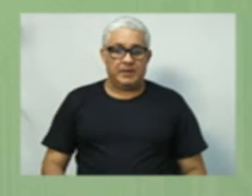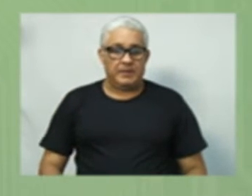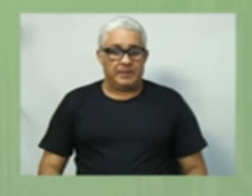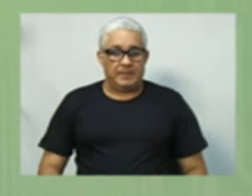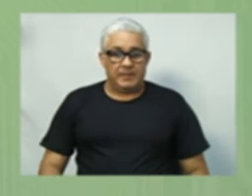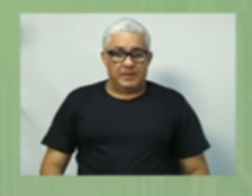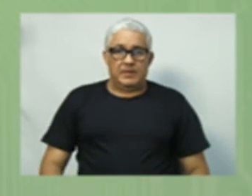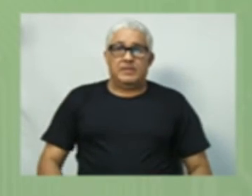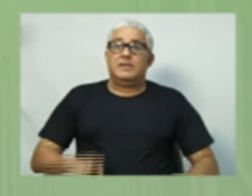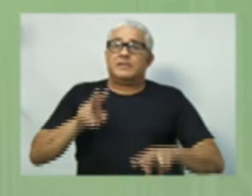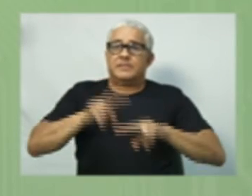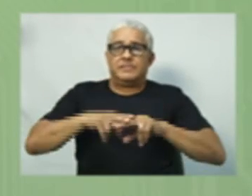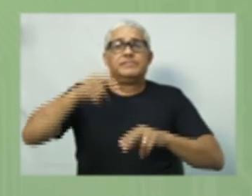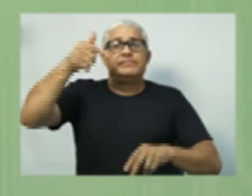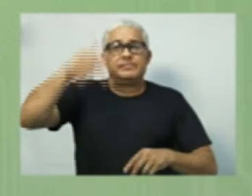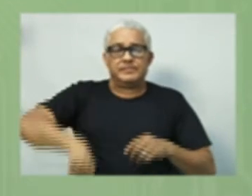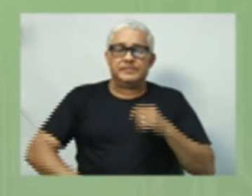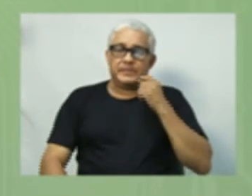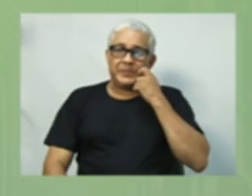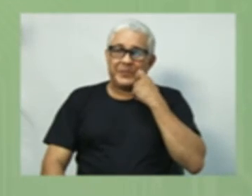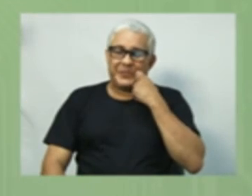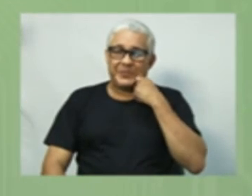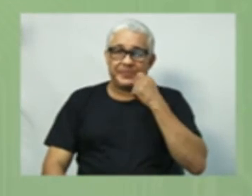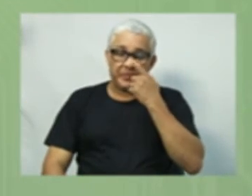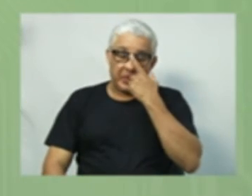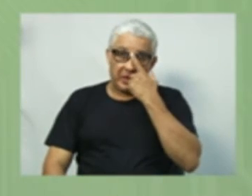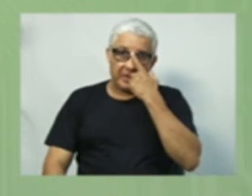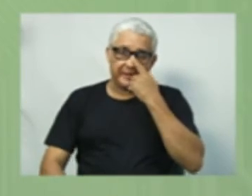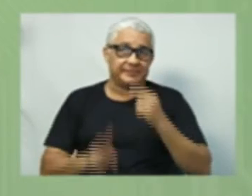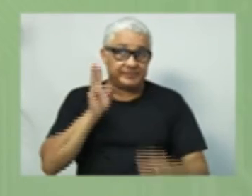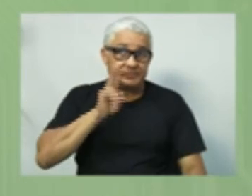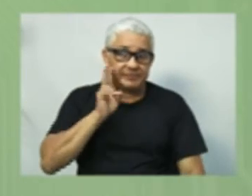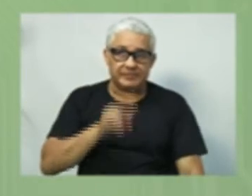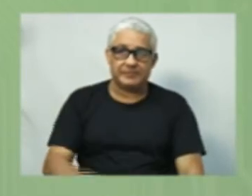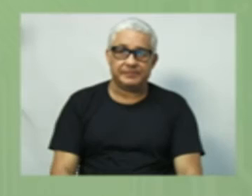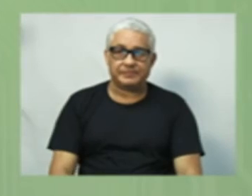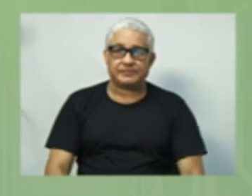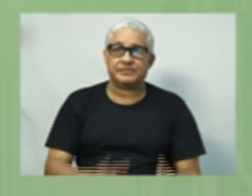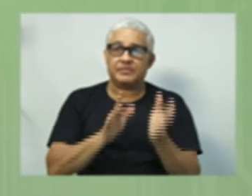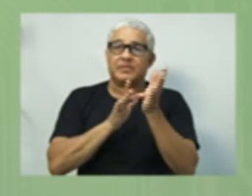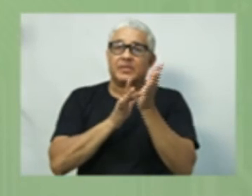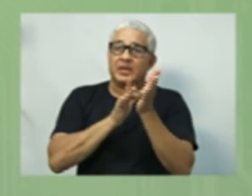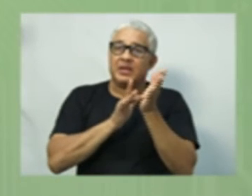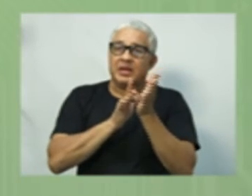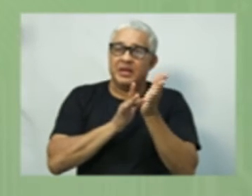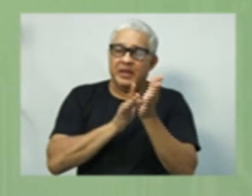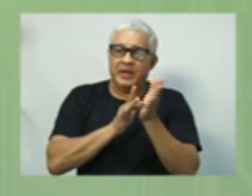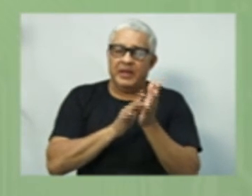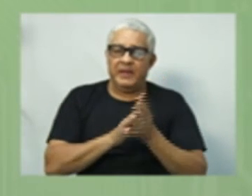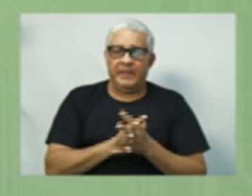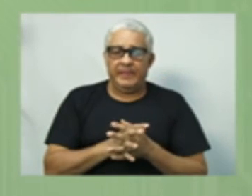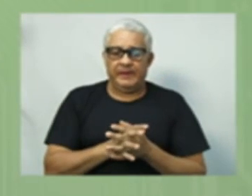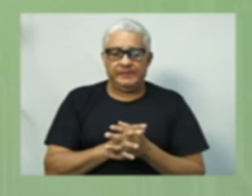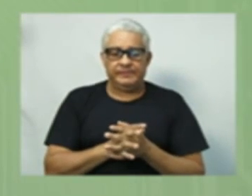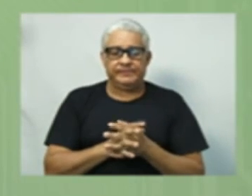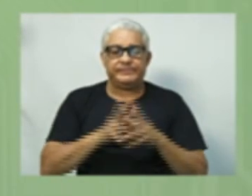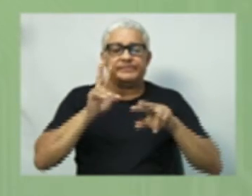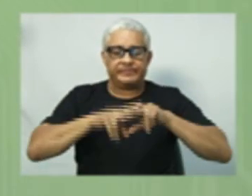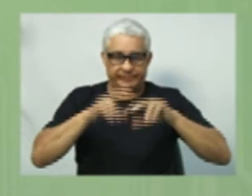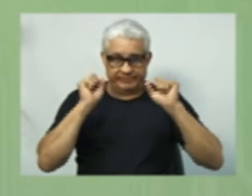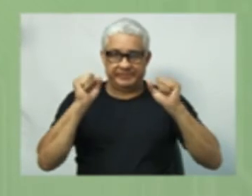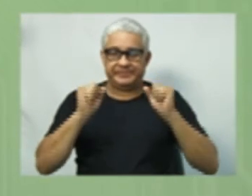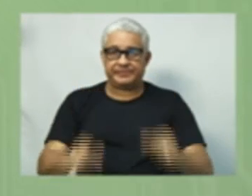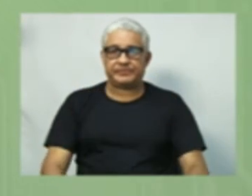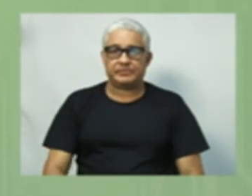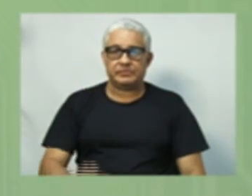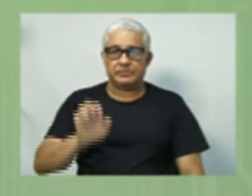Dá cana de novo. Opa, lembra aqui, ó. Fingir dá cana.